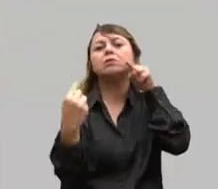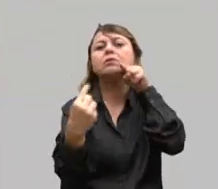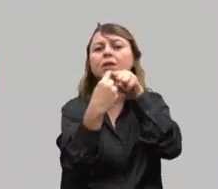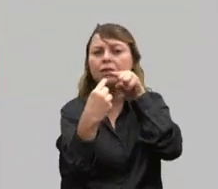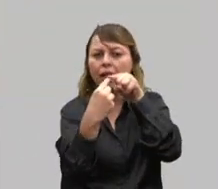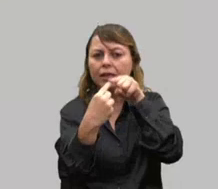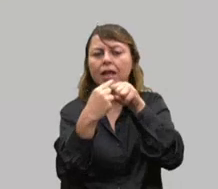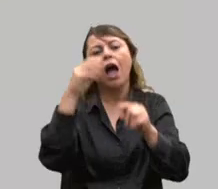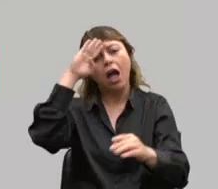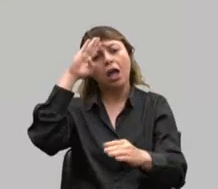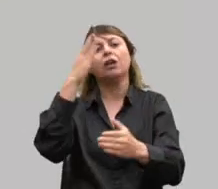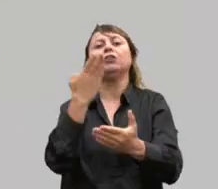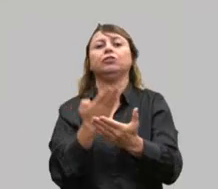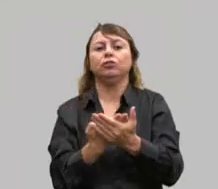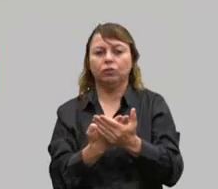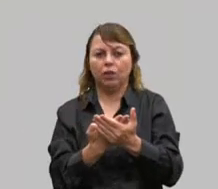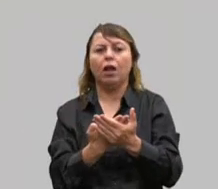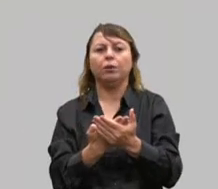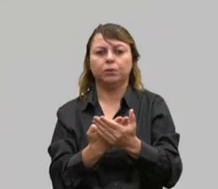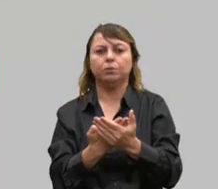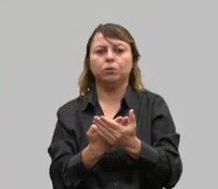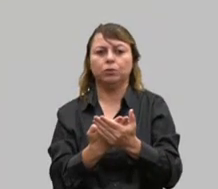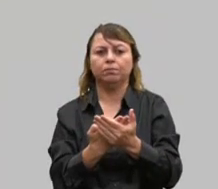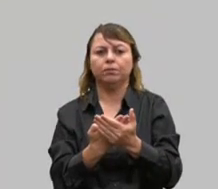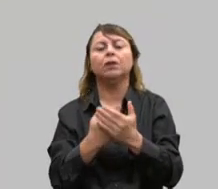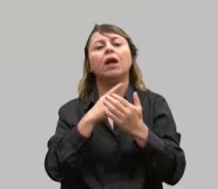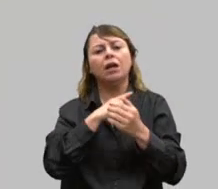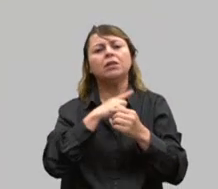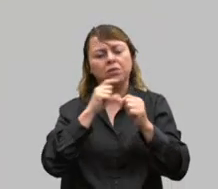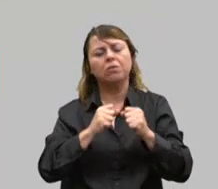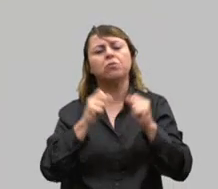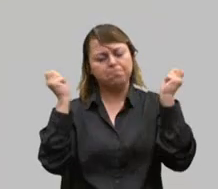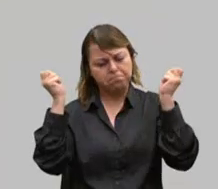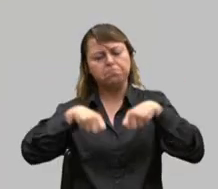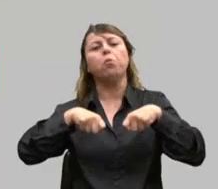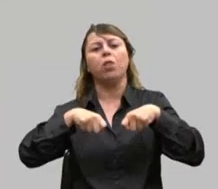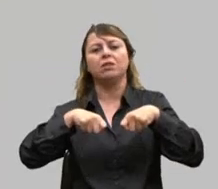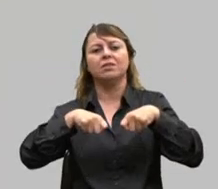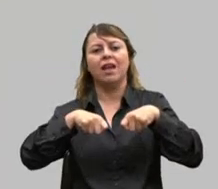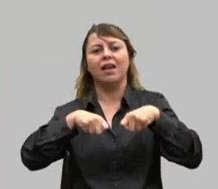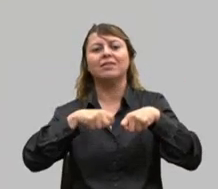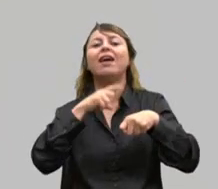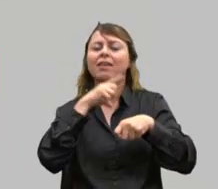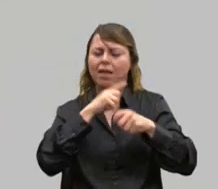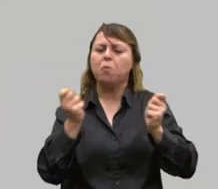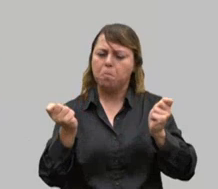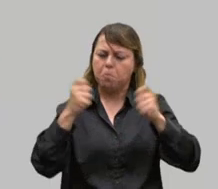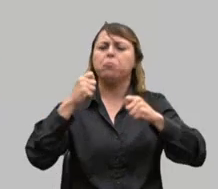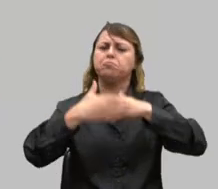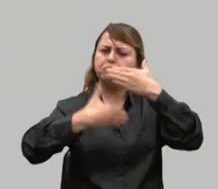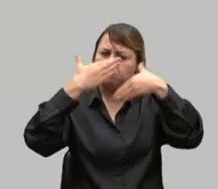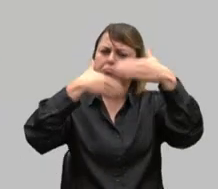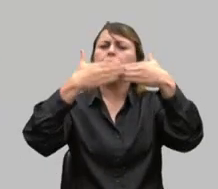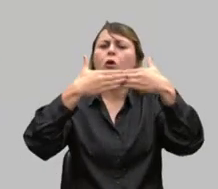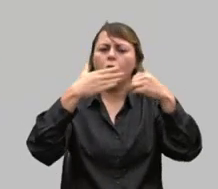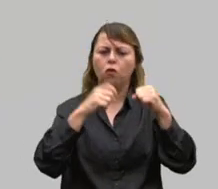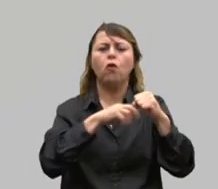acreditamos sempre que podemos ter potenciais e tendo potenciais